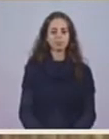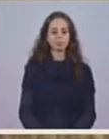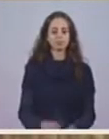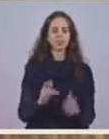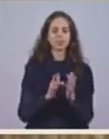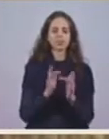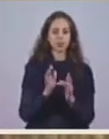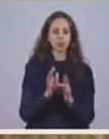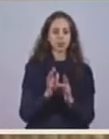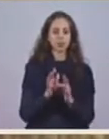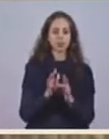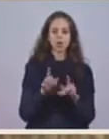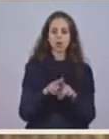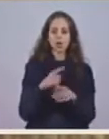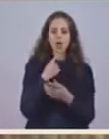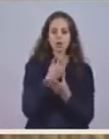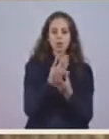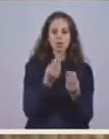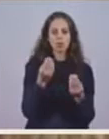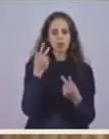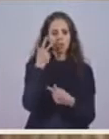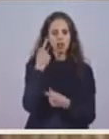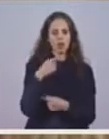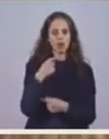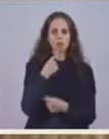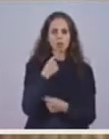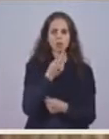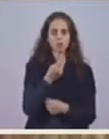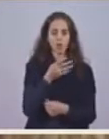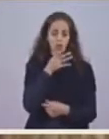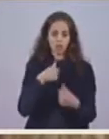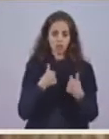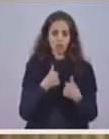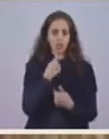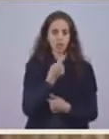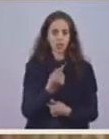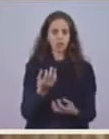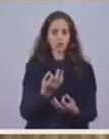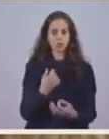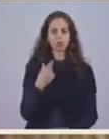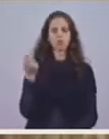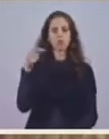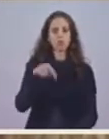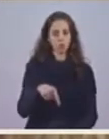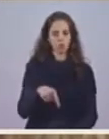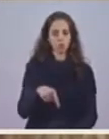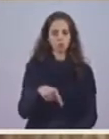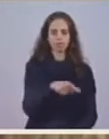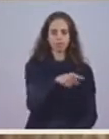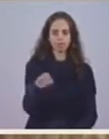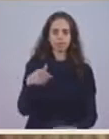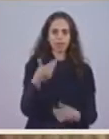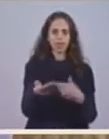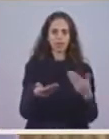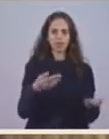Jesus é abundância de vida. Ele próprio disse: eu vim para que tenham